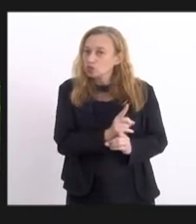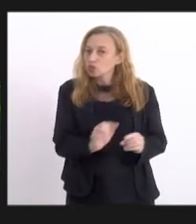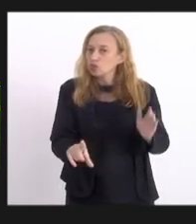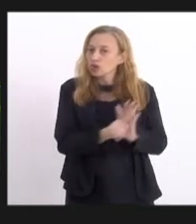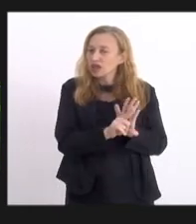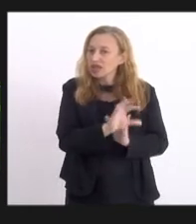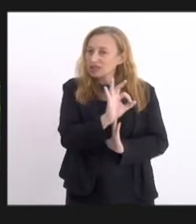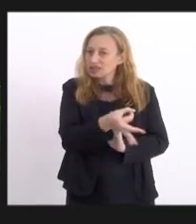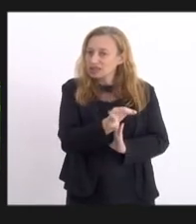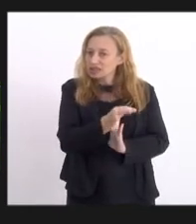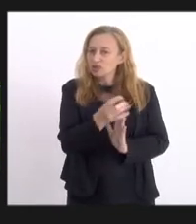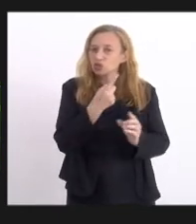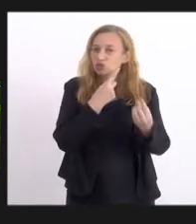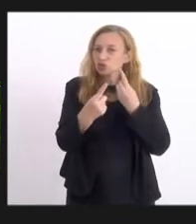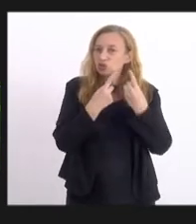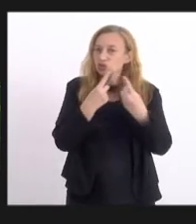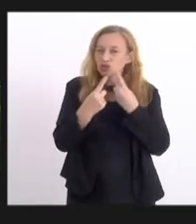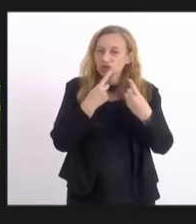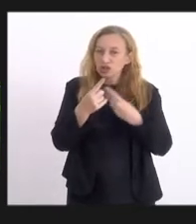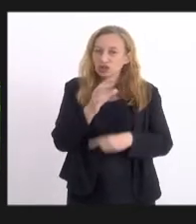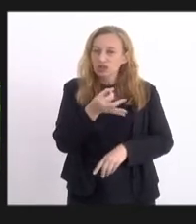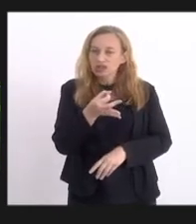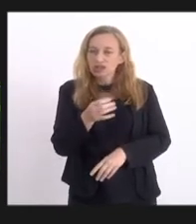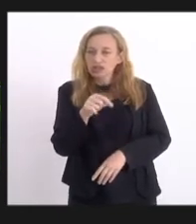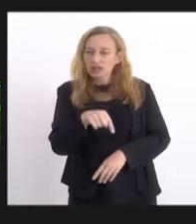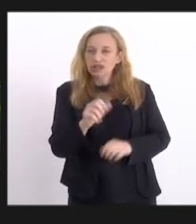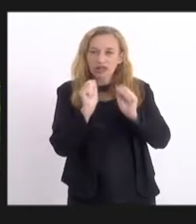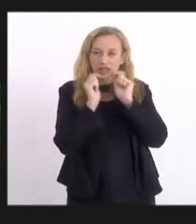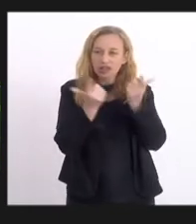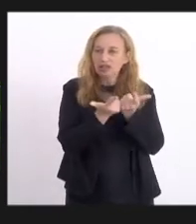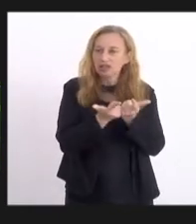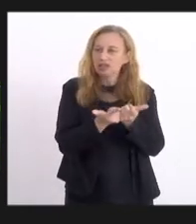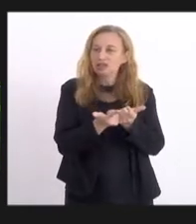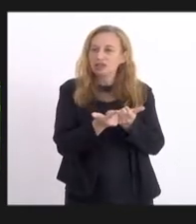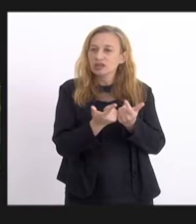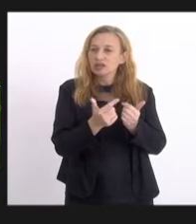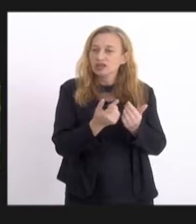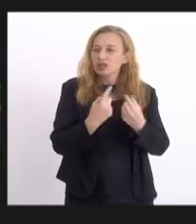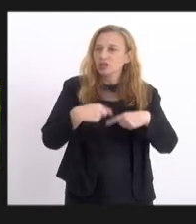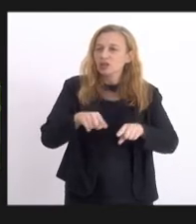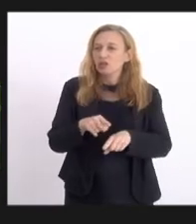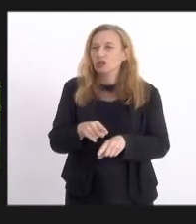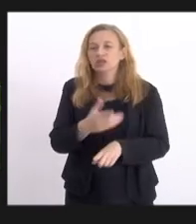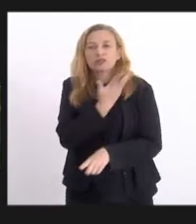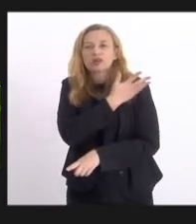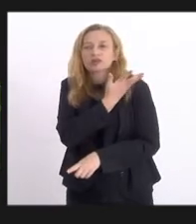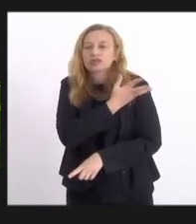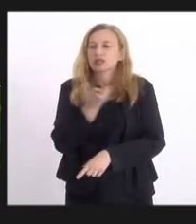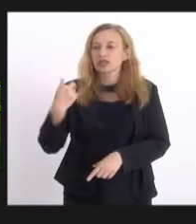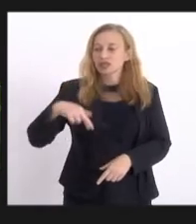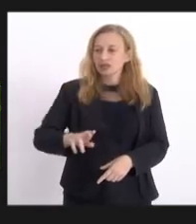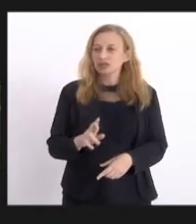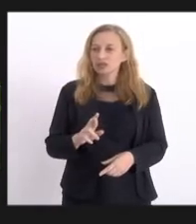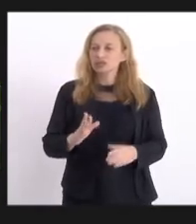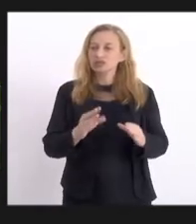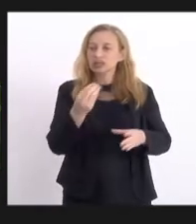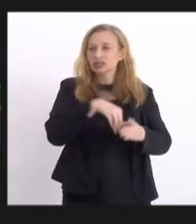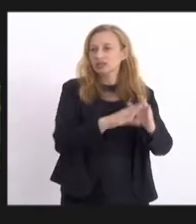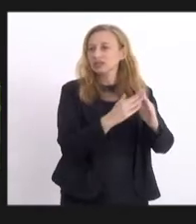está em vigor e que foi debatida recentemente aqui na Assembleia, que foi a discussão do enfrentamento à intolerância religiosa no contexto